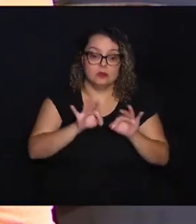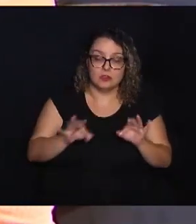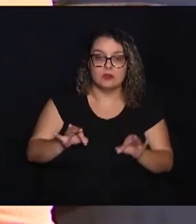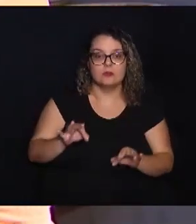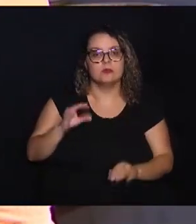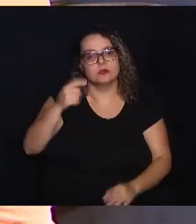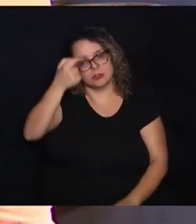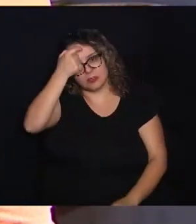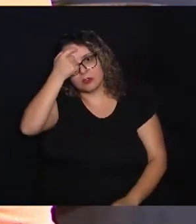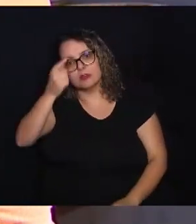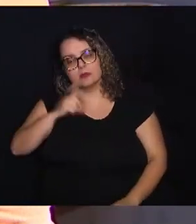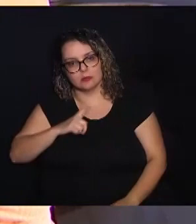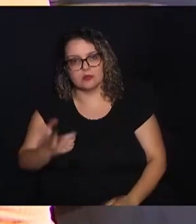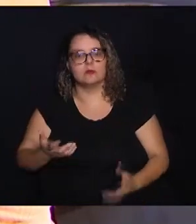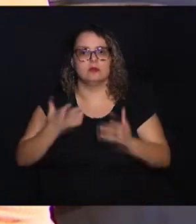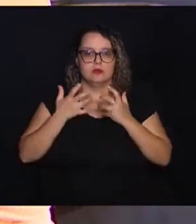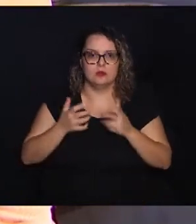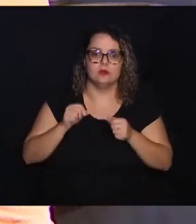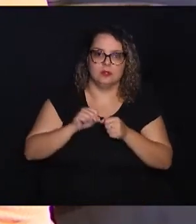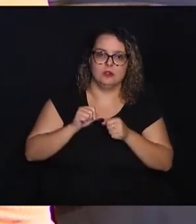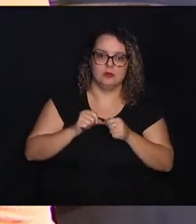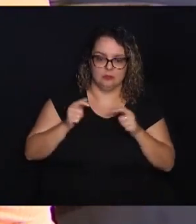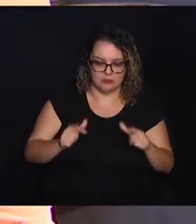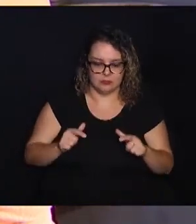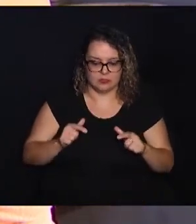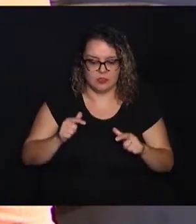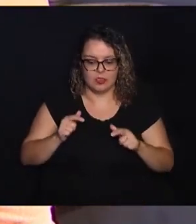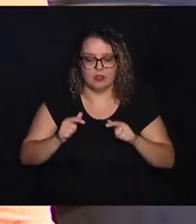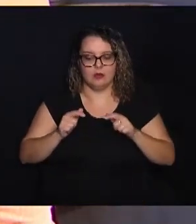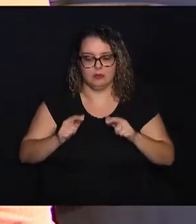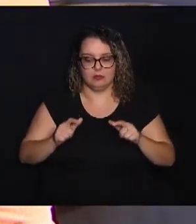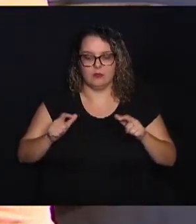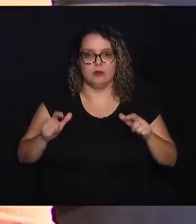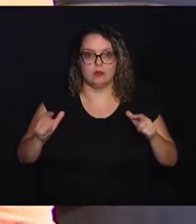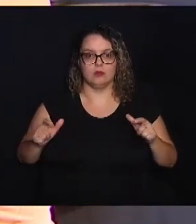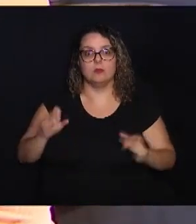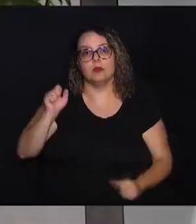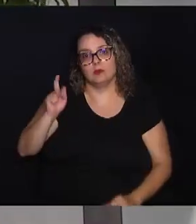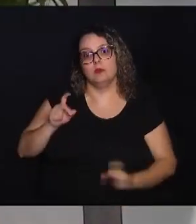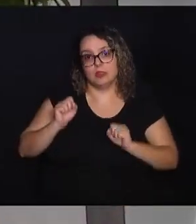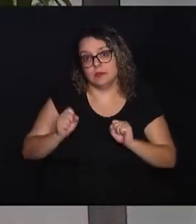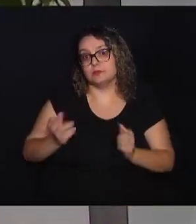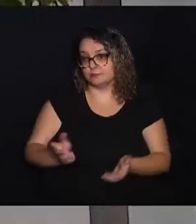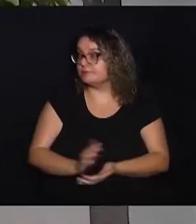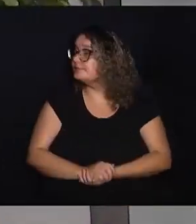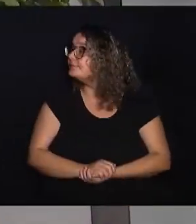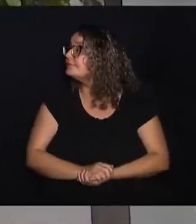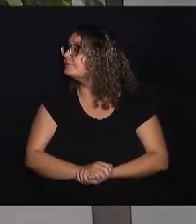E eu quero fazer disso aqui um lugar para me aposentar.